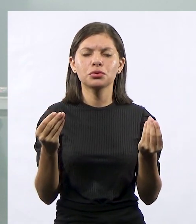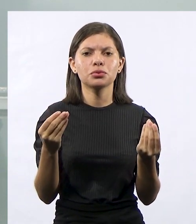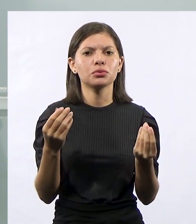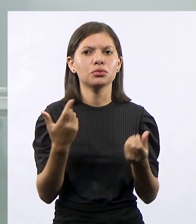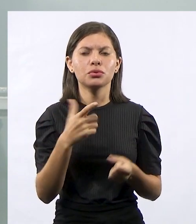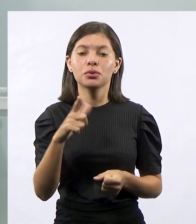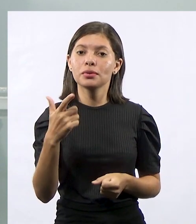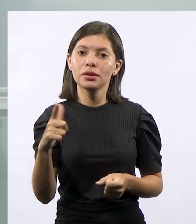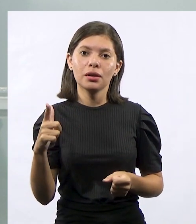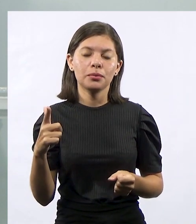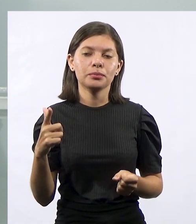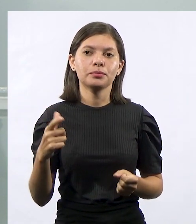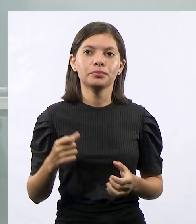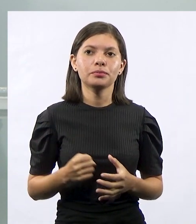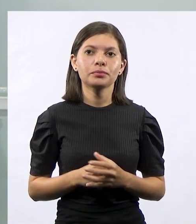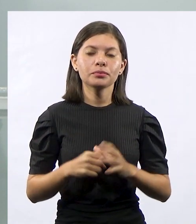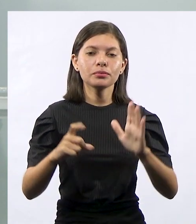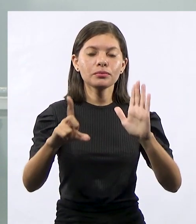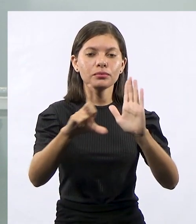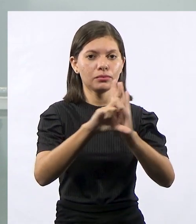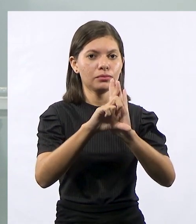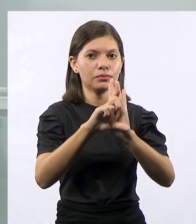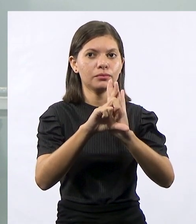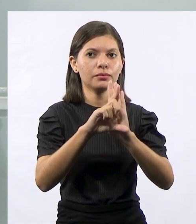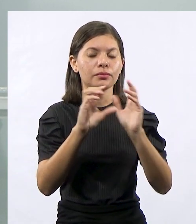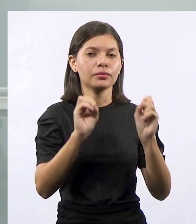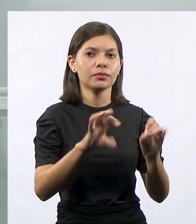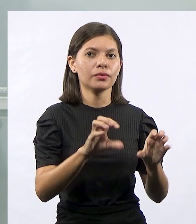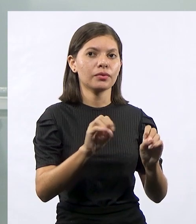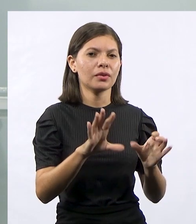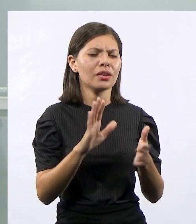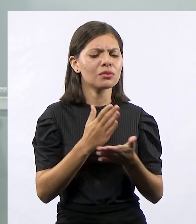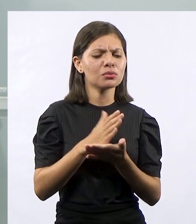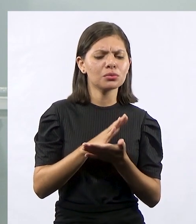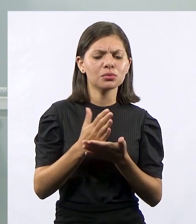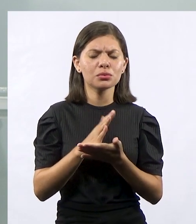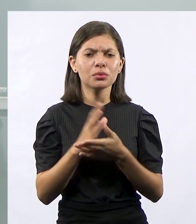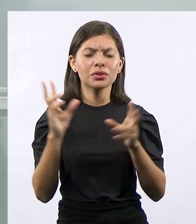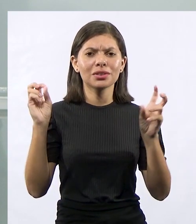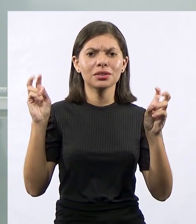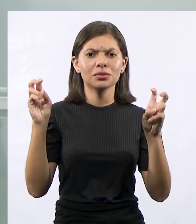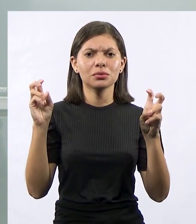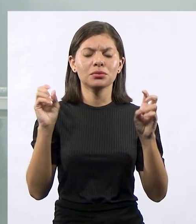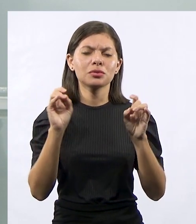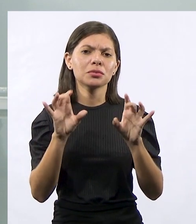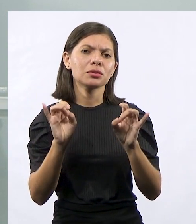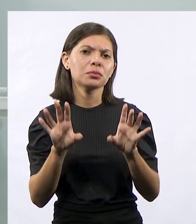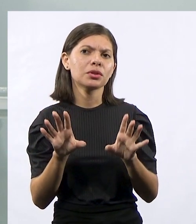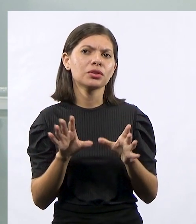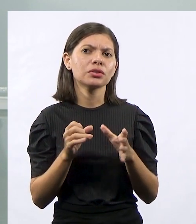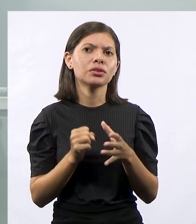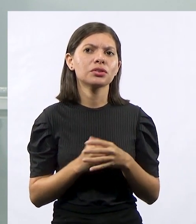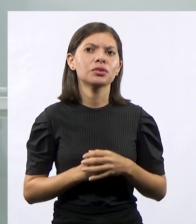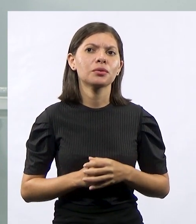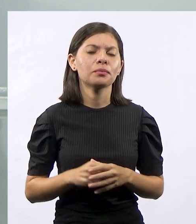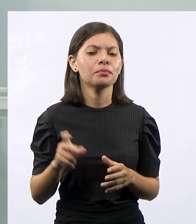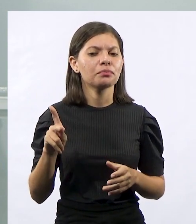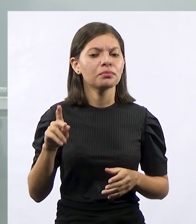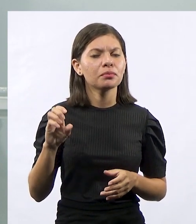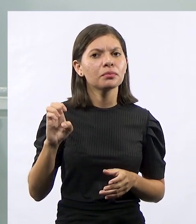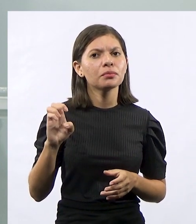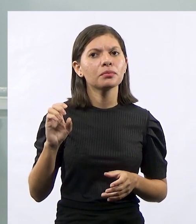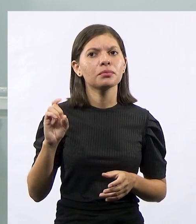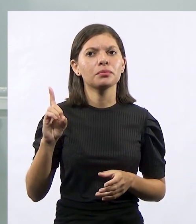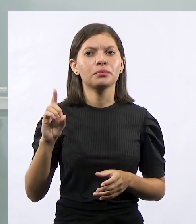muitos títulos que comentam a legislação da educação. Tem alguns títulos, especialmente